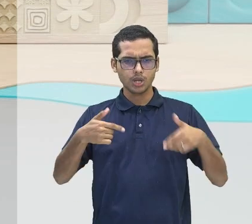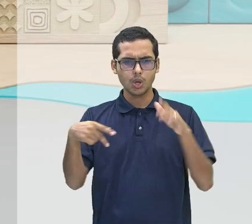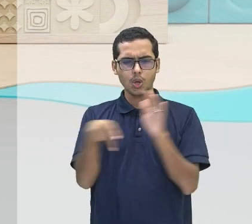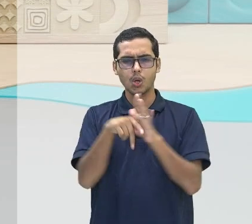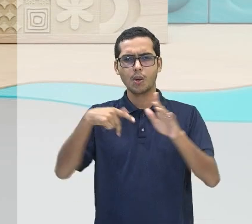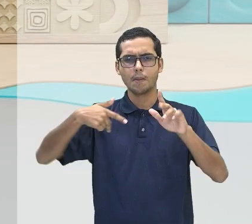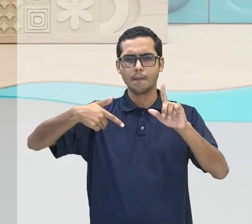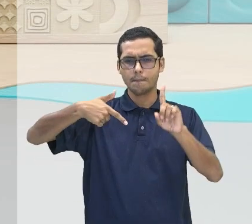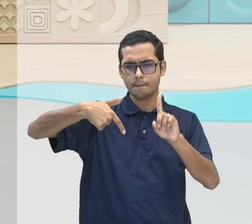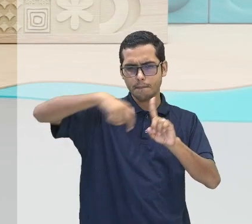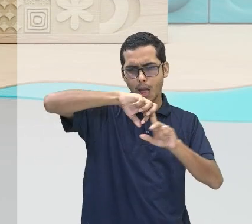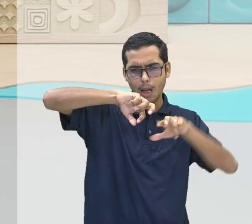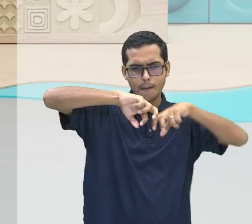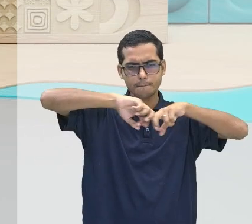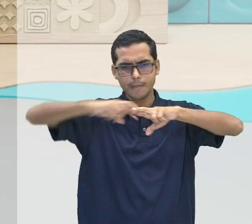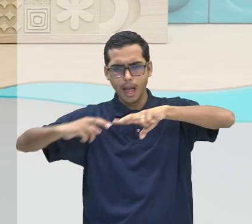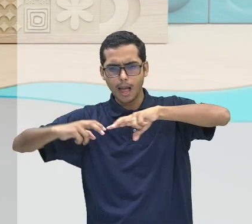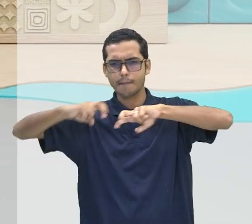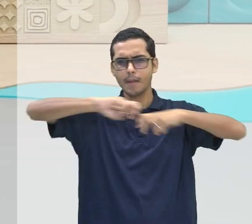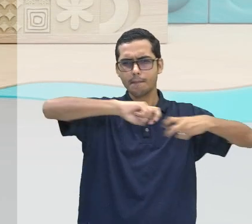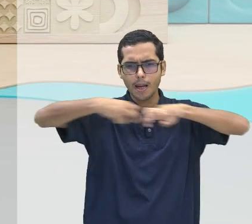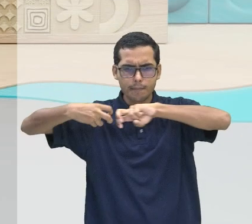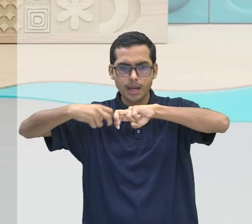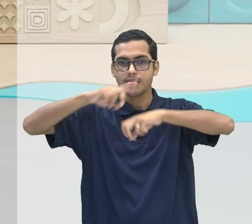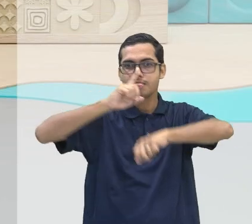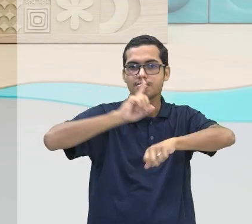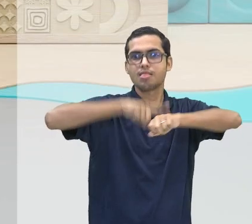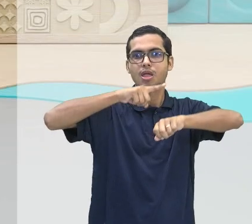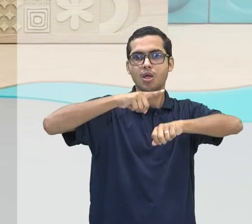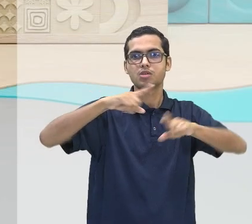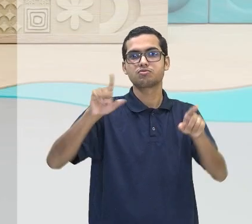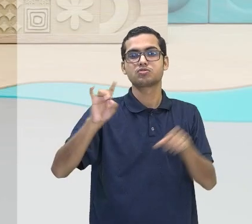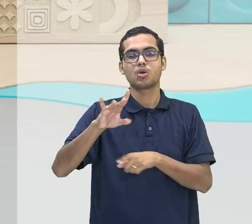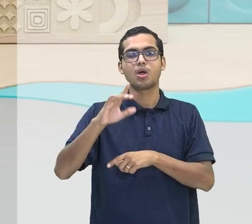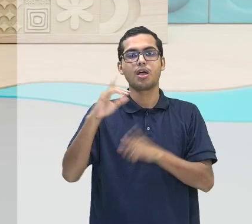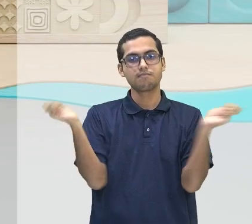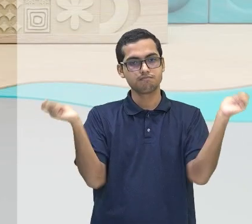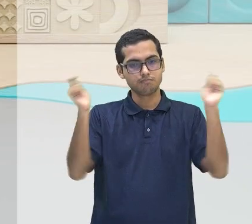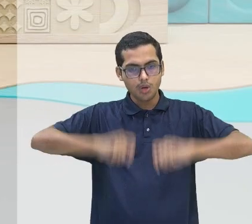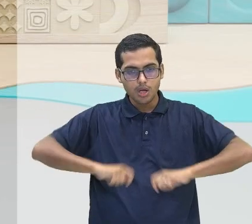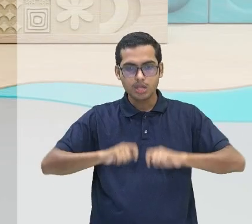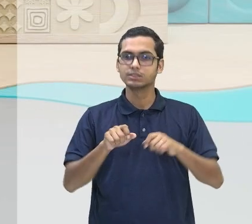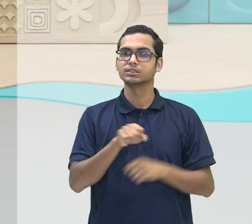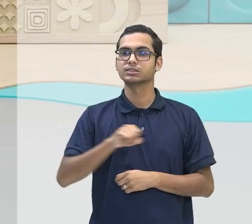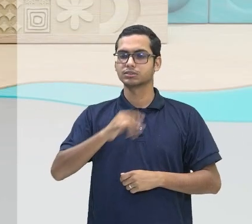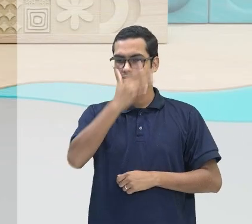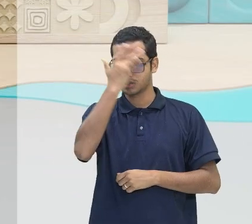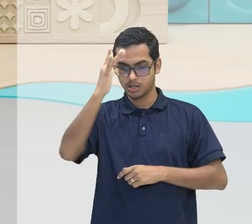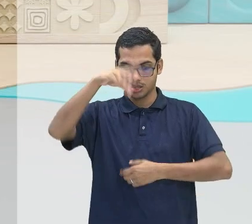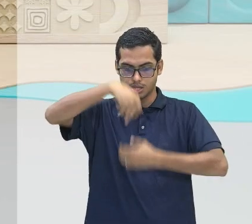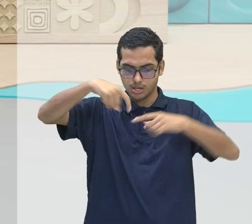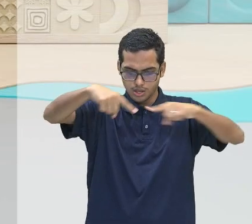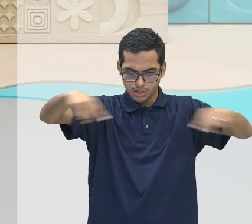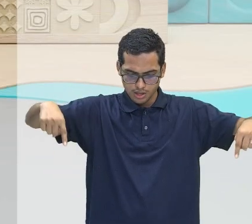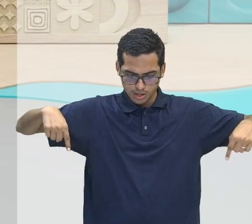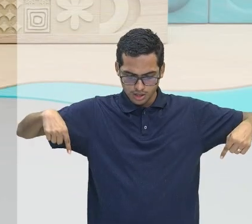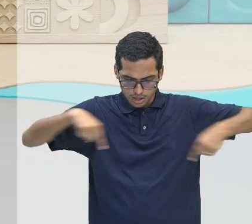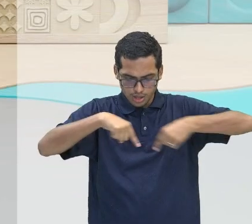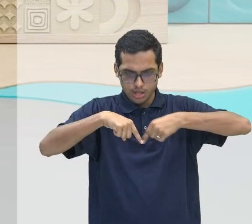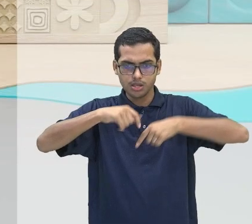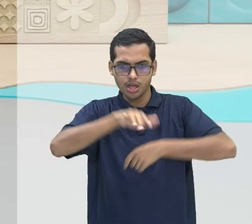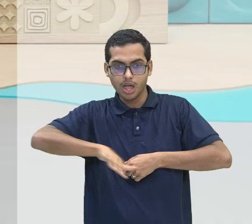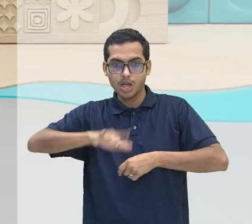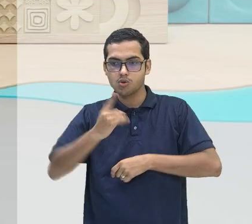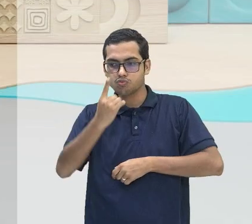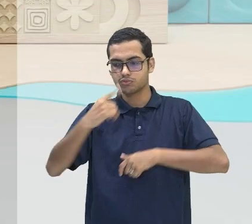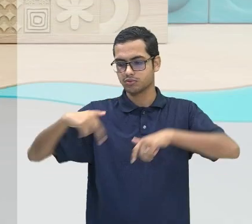considerados válidos se o lutador que aplicar estiver com pelo menos um dos pés dentro da área de combate, ok? Agora